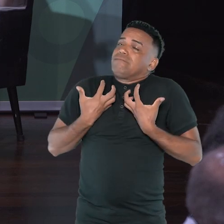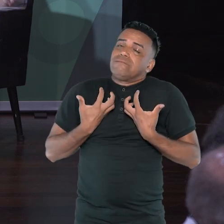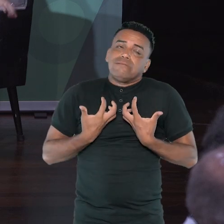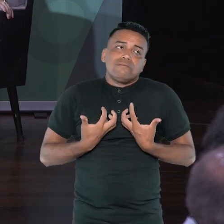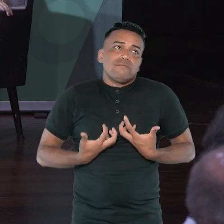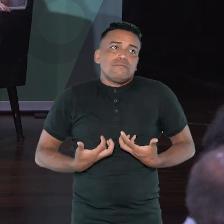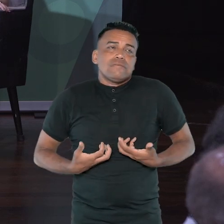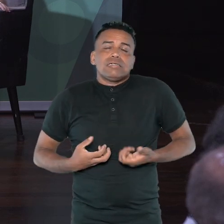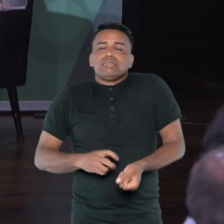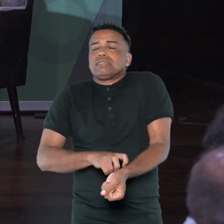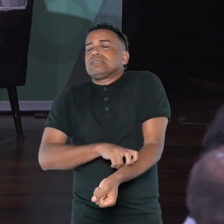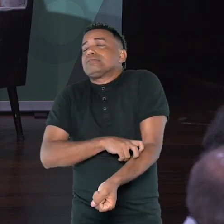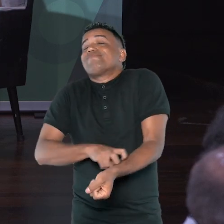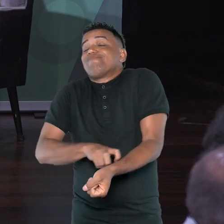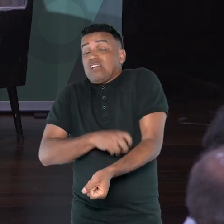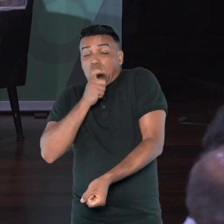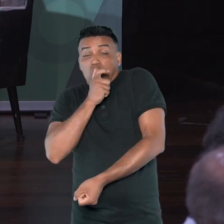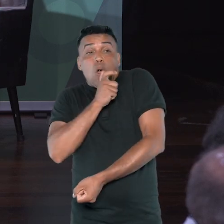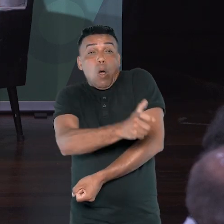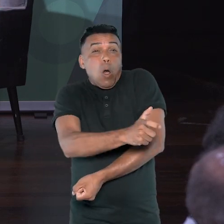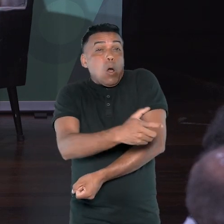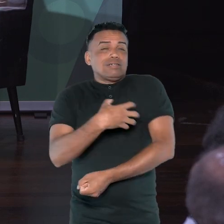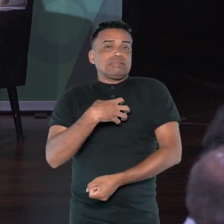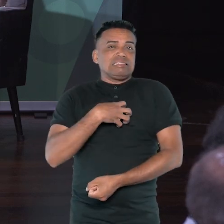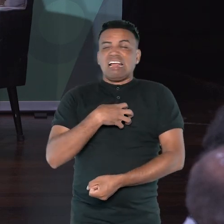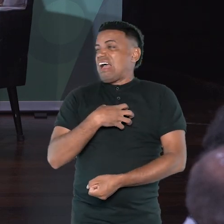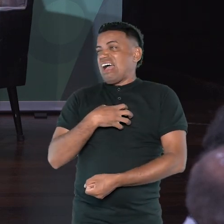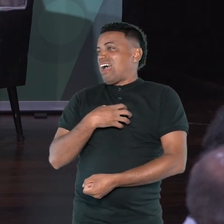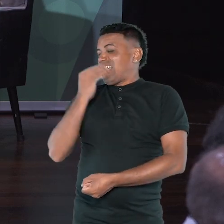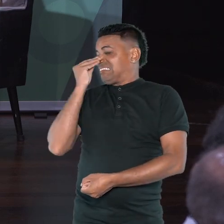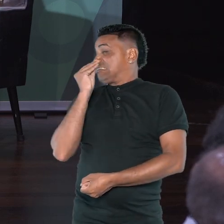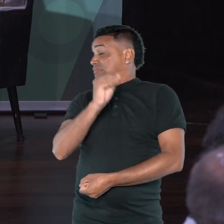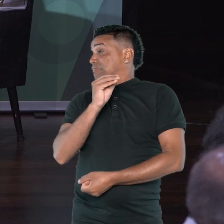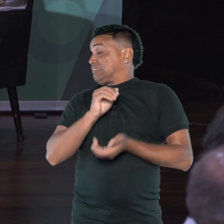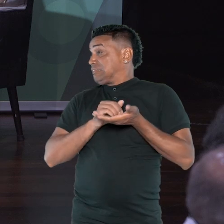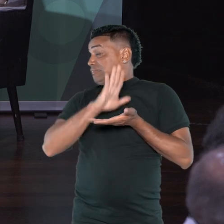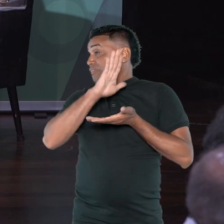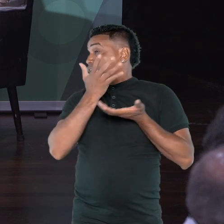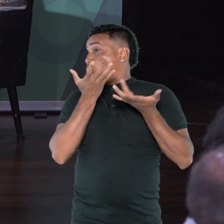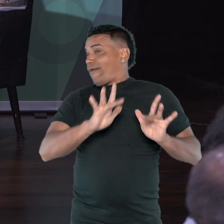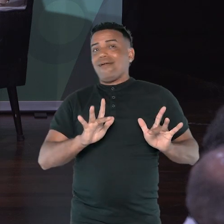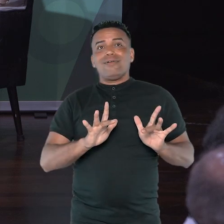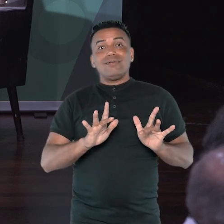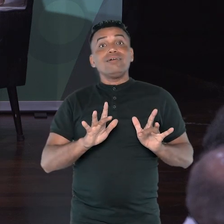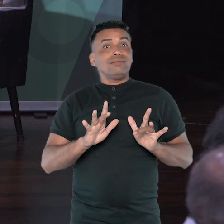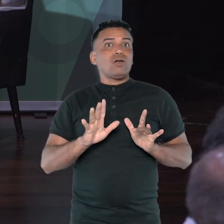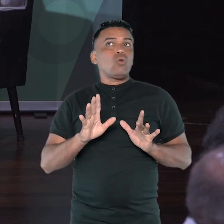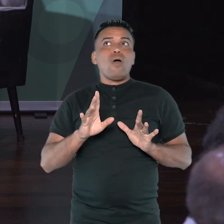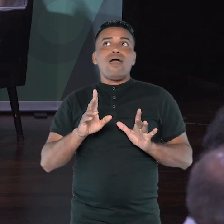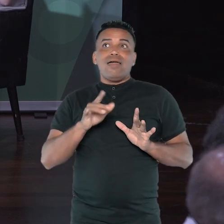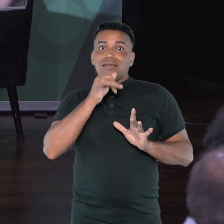ficarem irritadas, ficarem com nojo, ficarem sentindo assim, eu não quero mais, né? Tipo assim, mas isso é o que alcança a verdade. Isso não